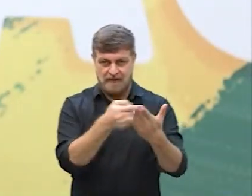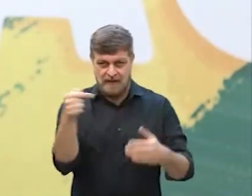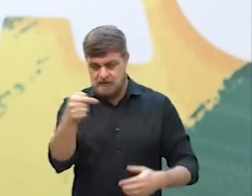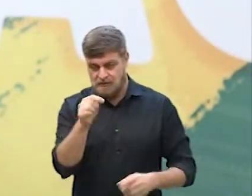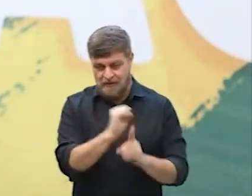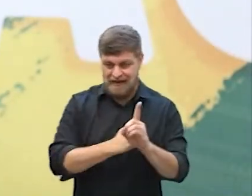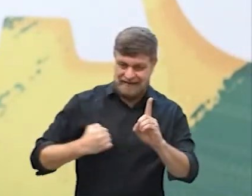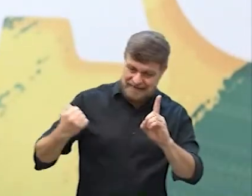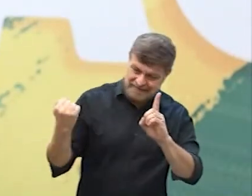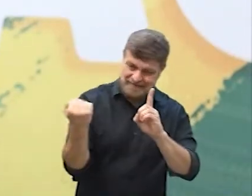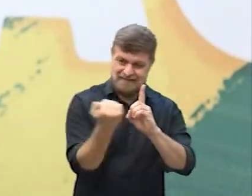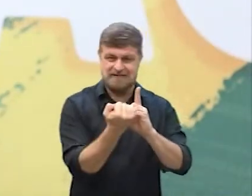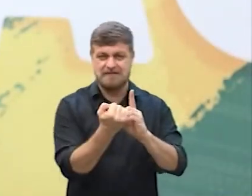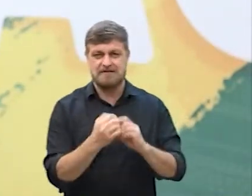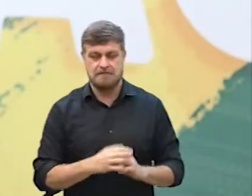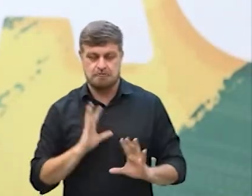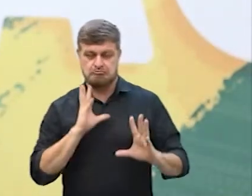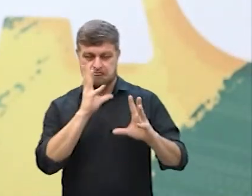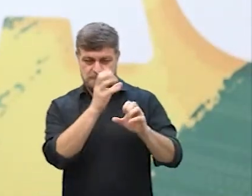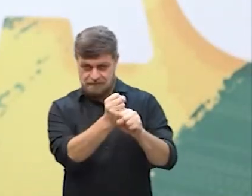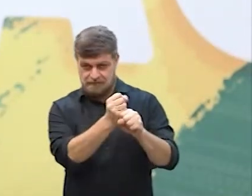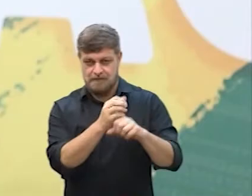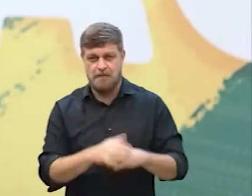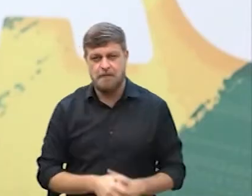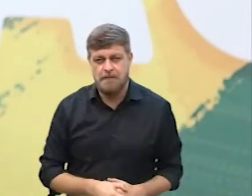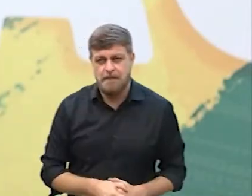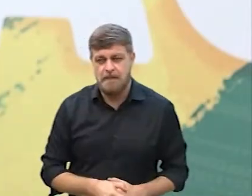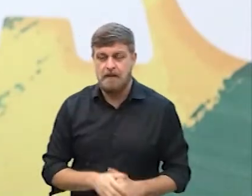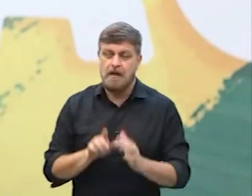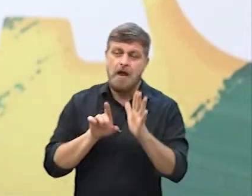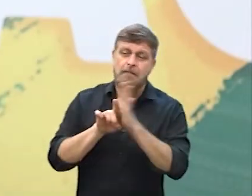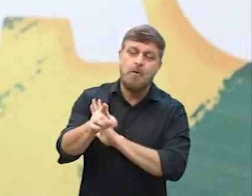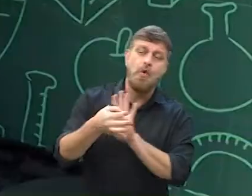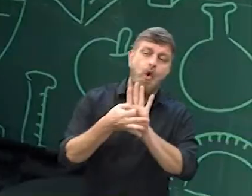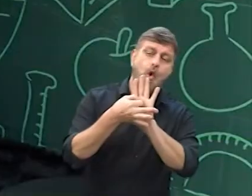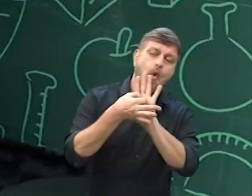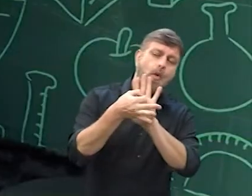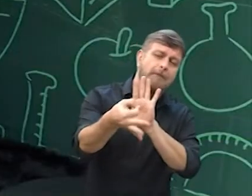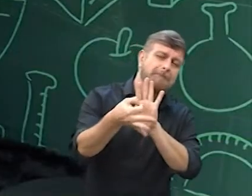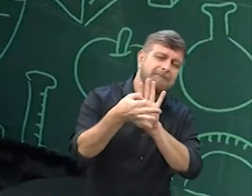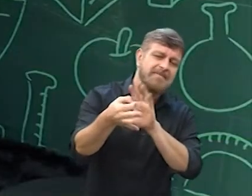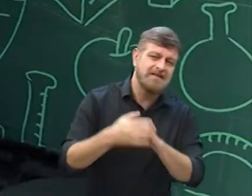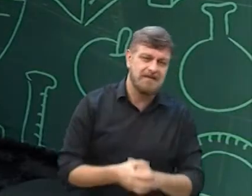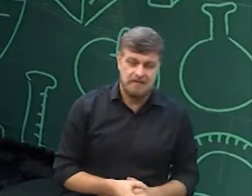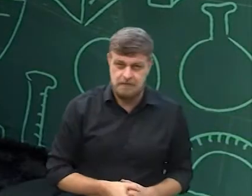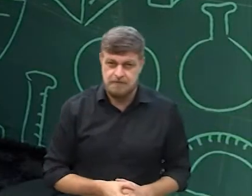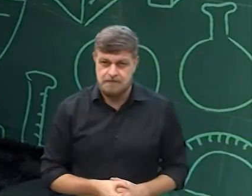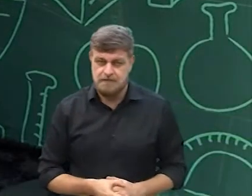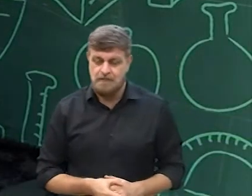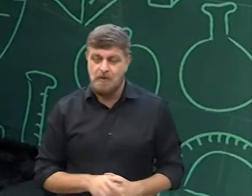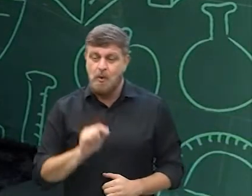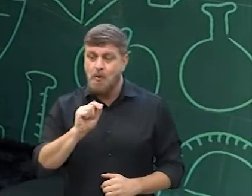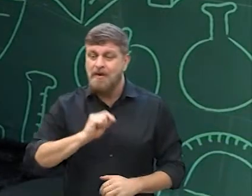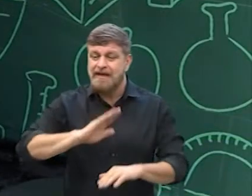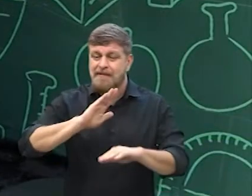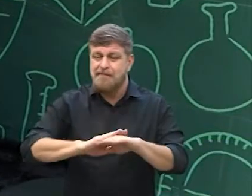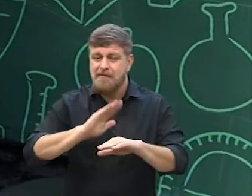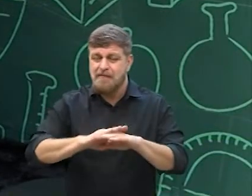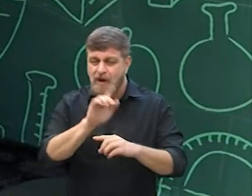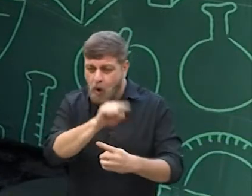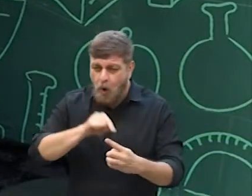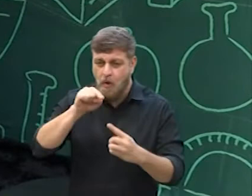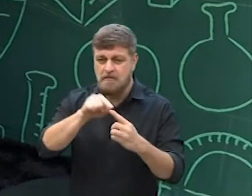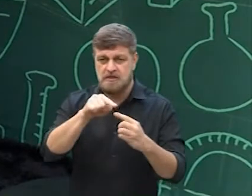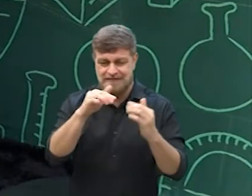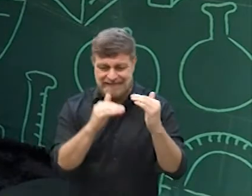é a sociedade e tudo mais. Qual, na sua opinião, na sua visão, seria o que deveria ser feito justamente